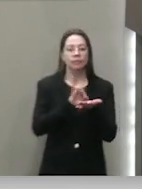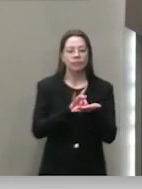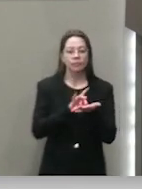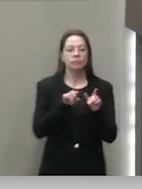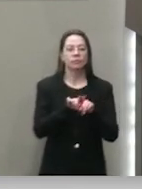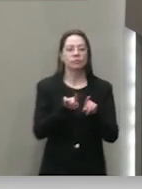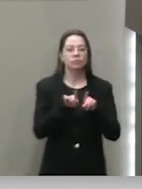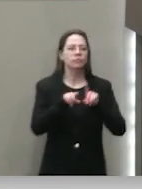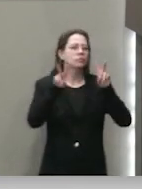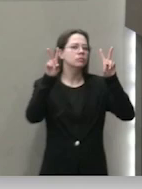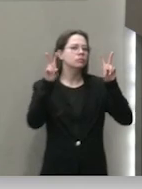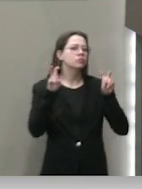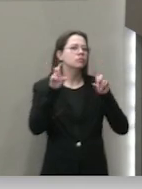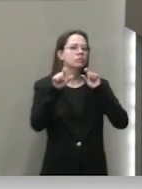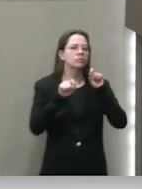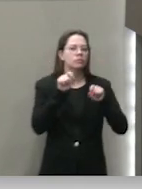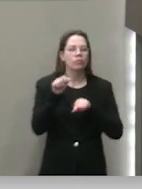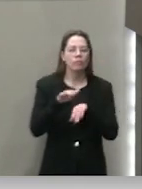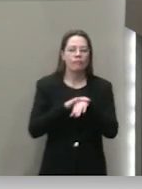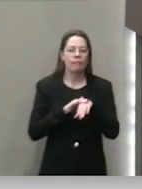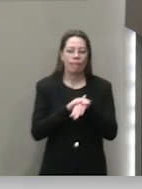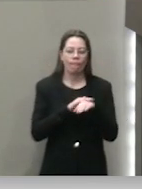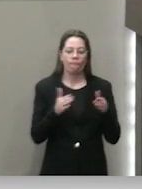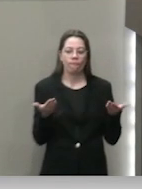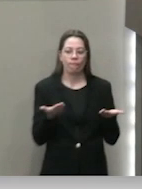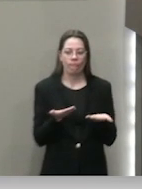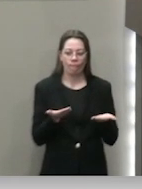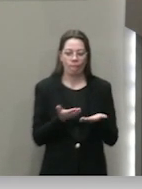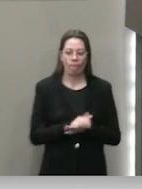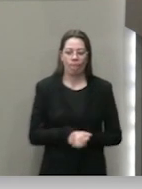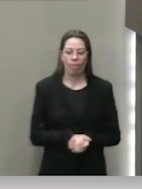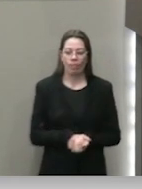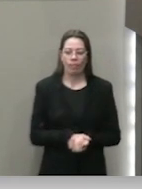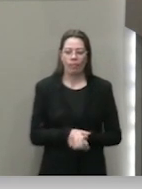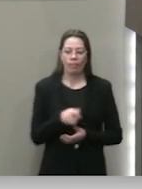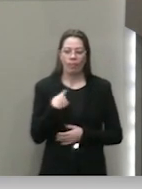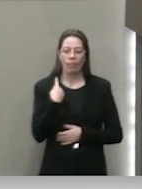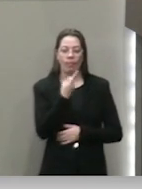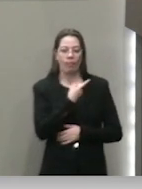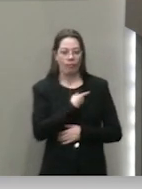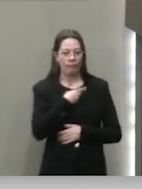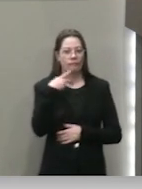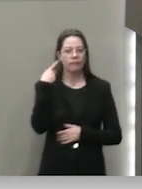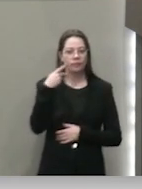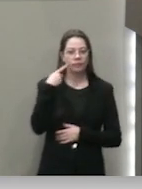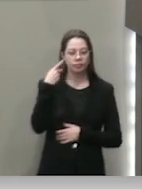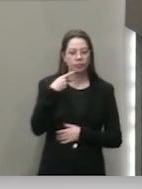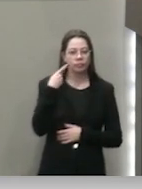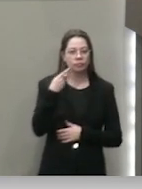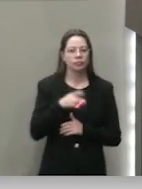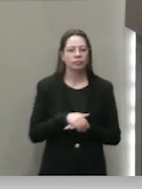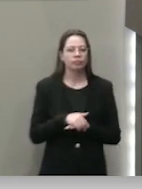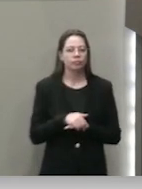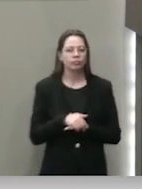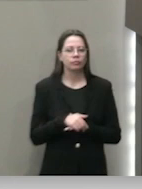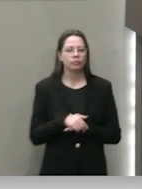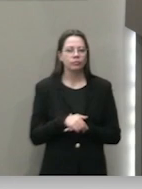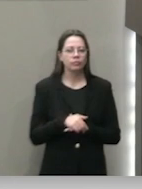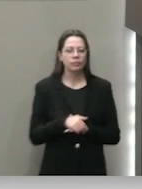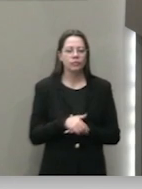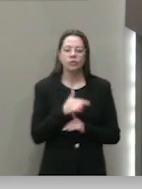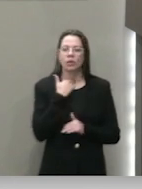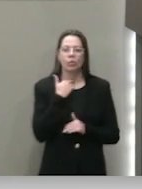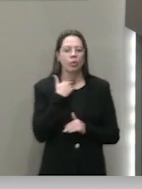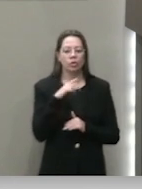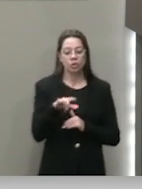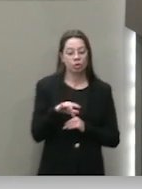eu entro no foco da nossa conversa de hoje. Nós, vereadores, a gente não estipula salário de